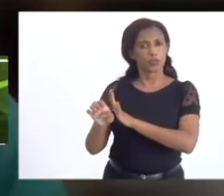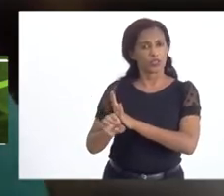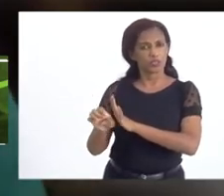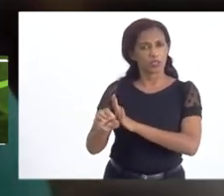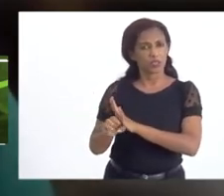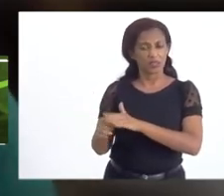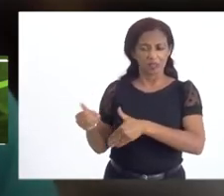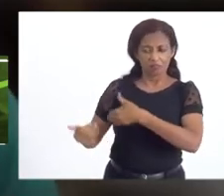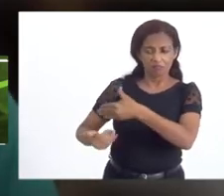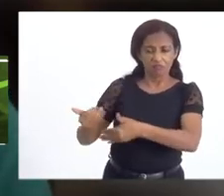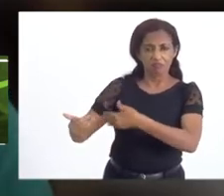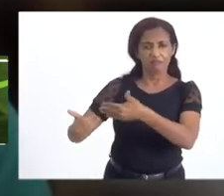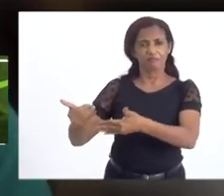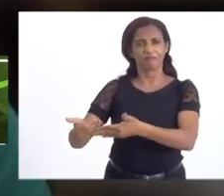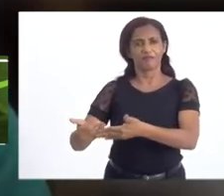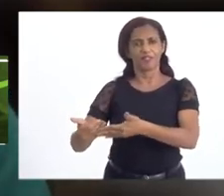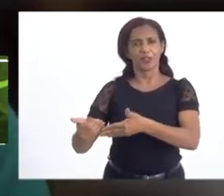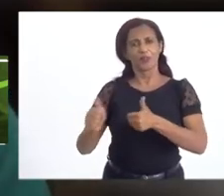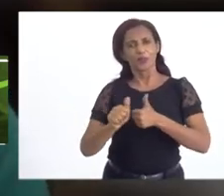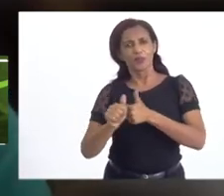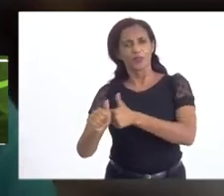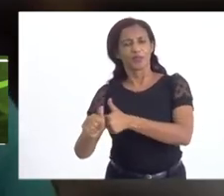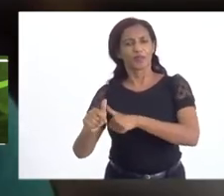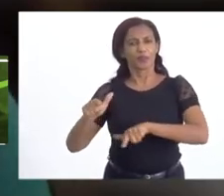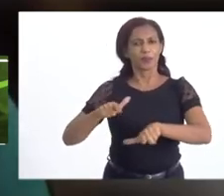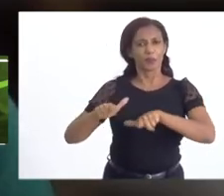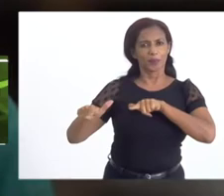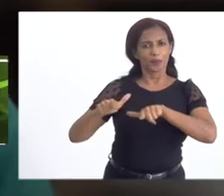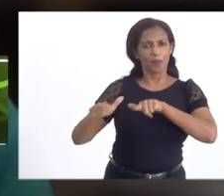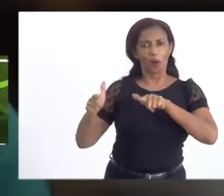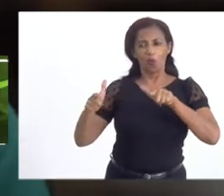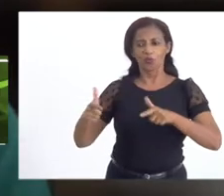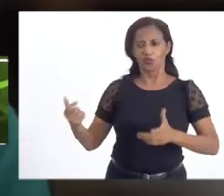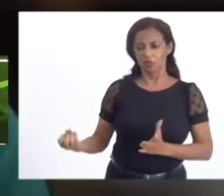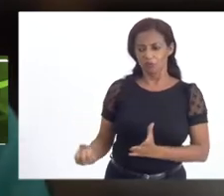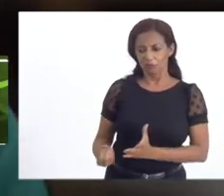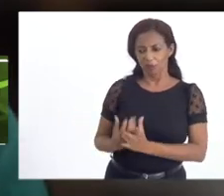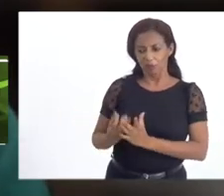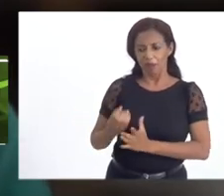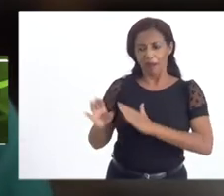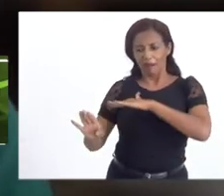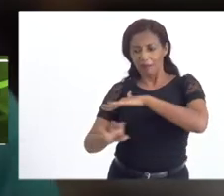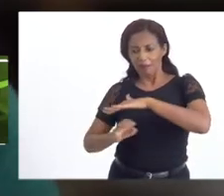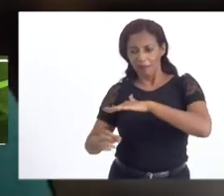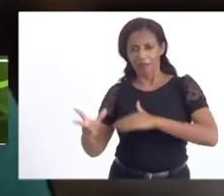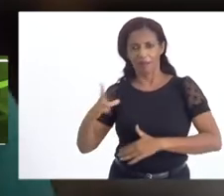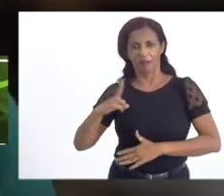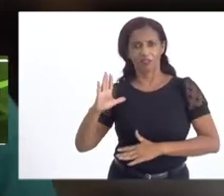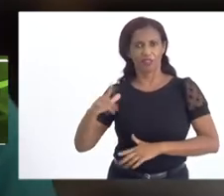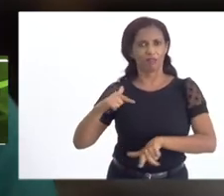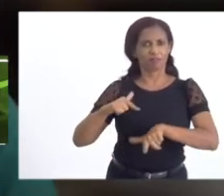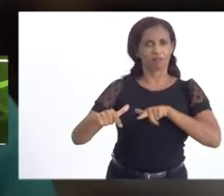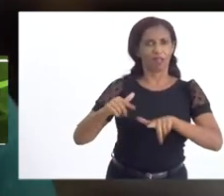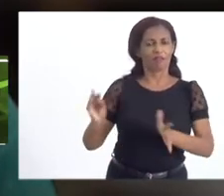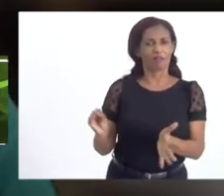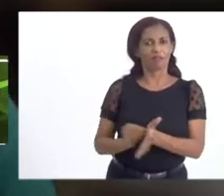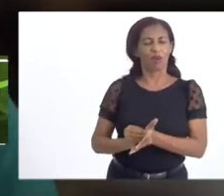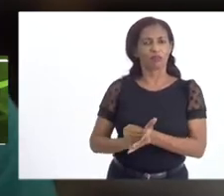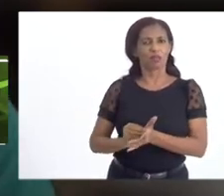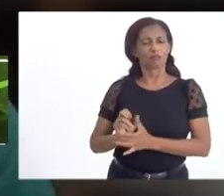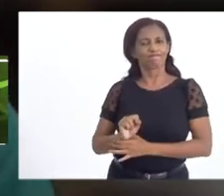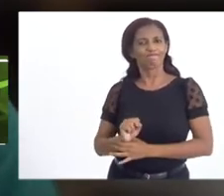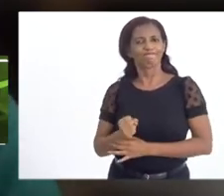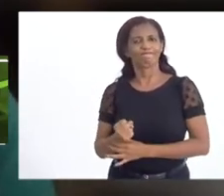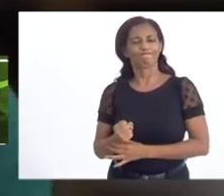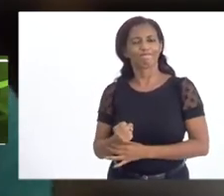eles avancem no segmento de mercado em que a iniciativa privada já atua, você cria uma insegurança jurídica muito